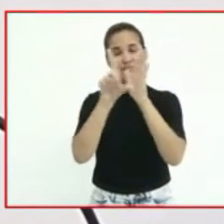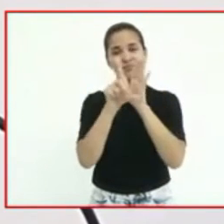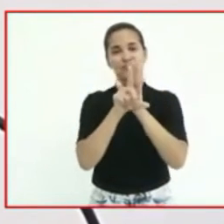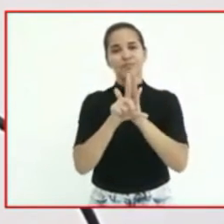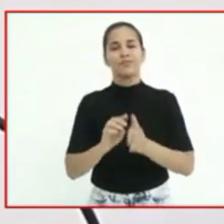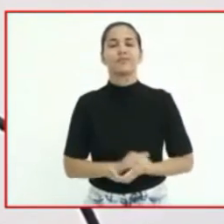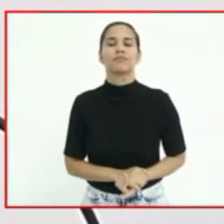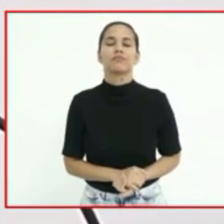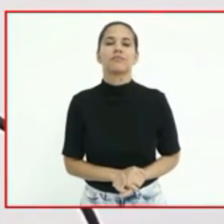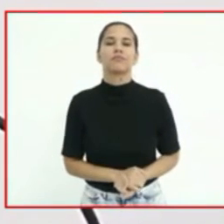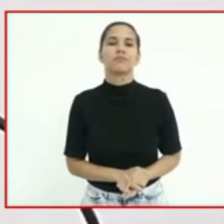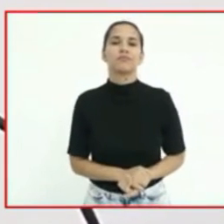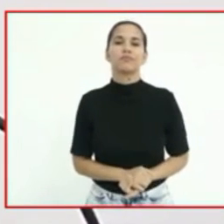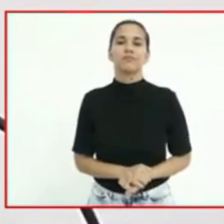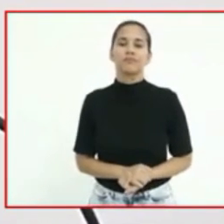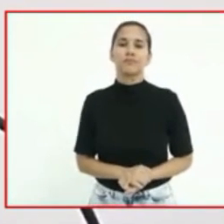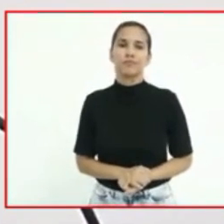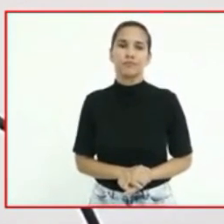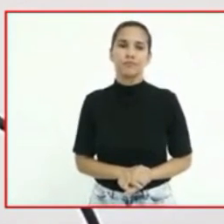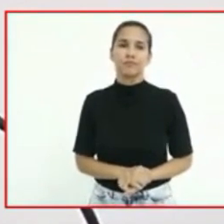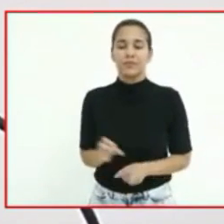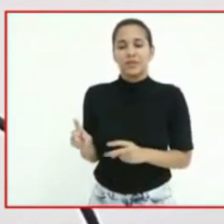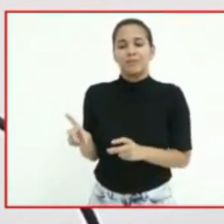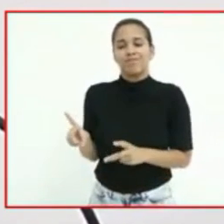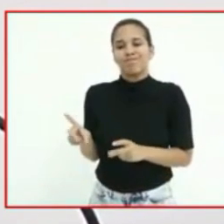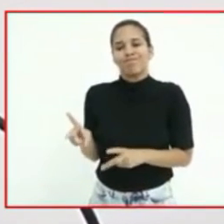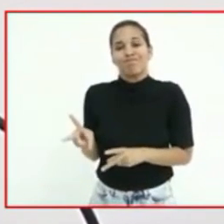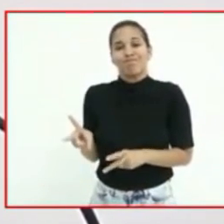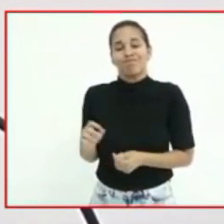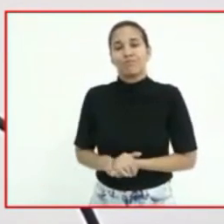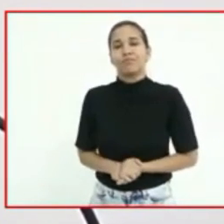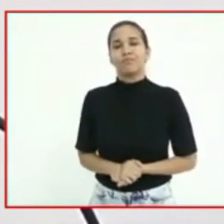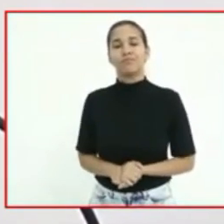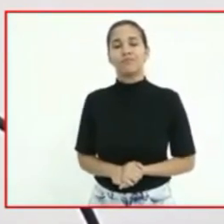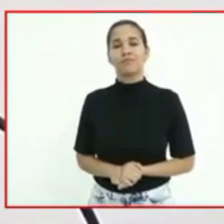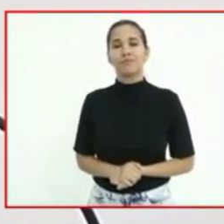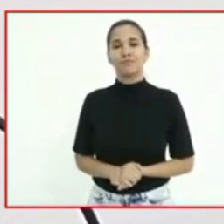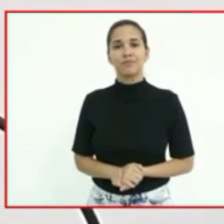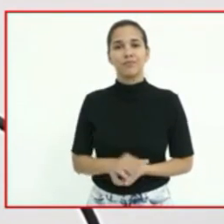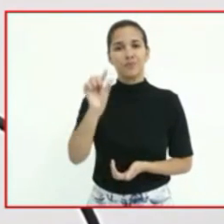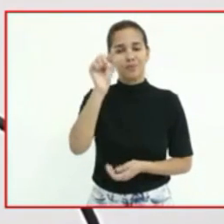Vereador muito barato que se vende por pouca coisa. E quero que resolva essa